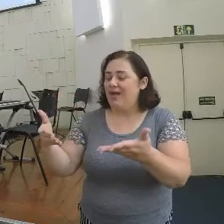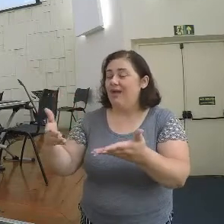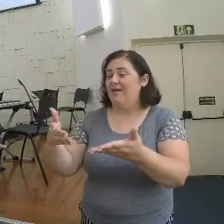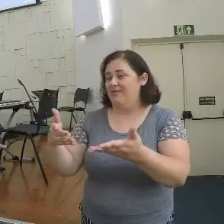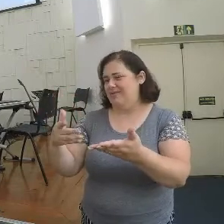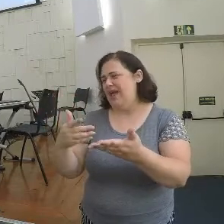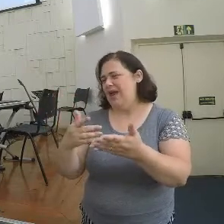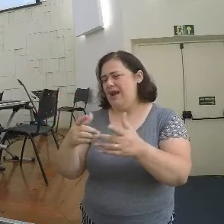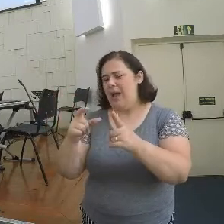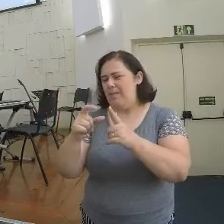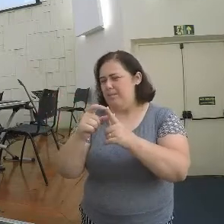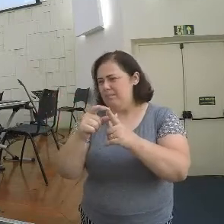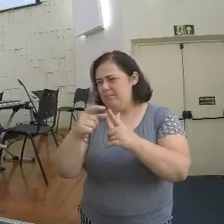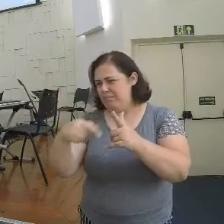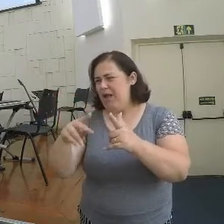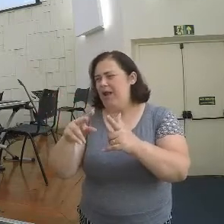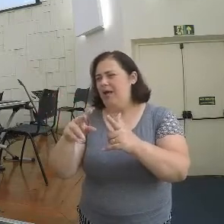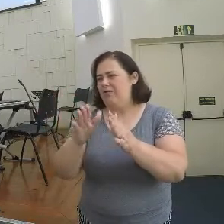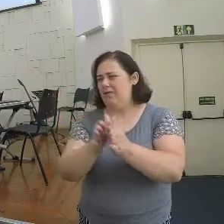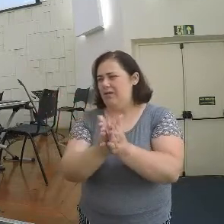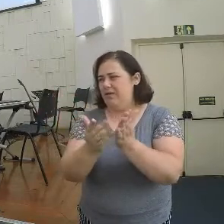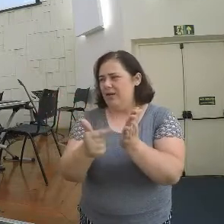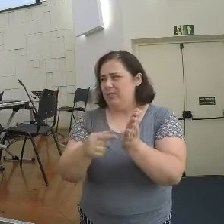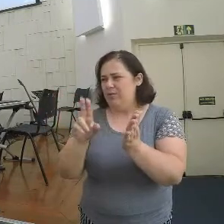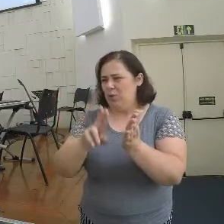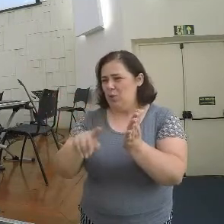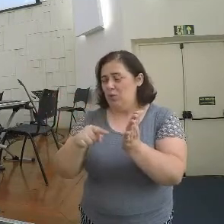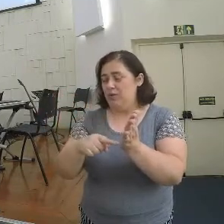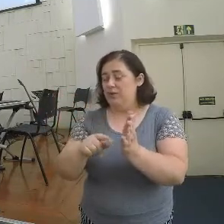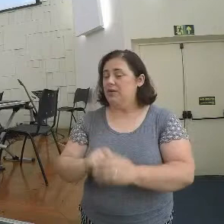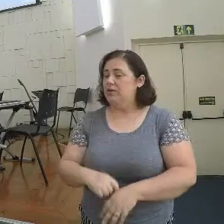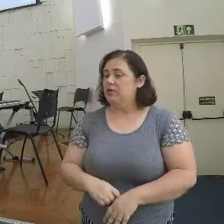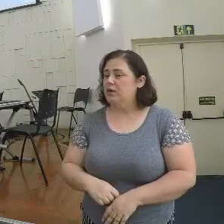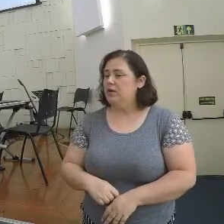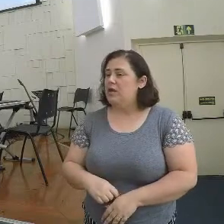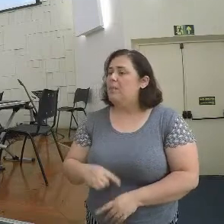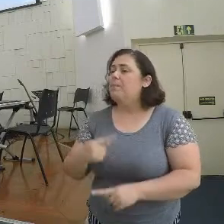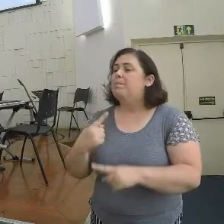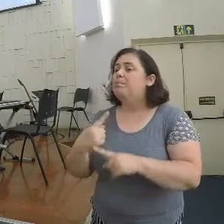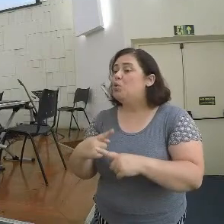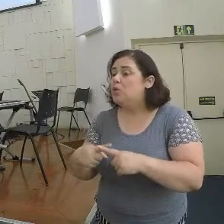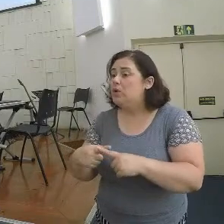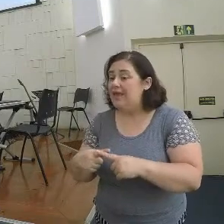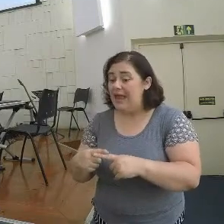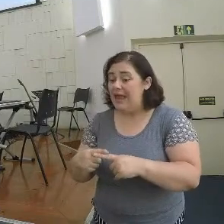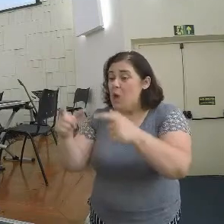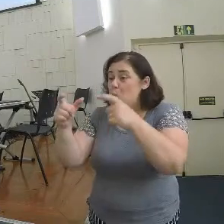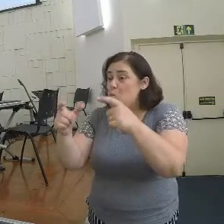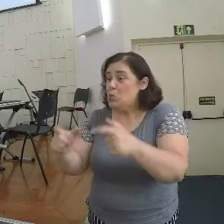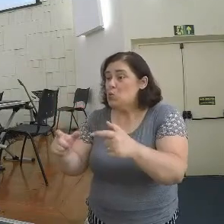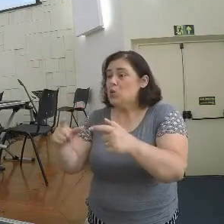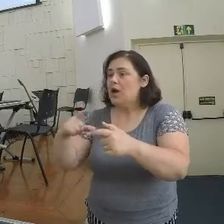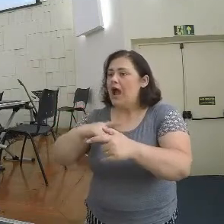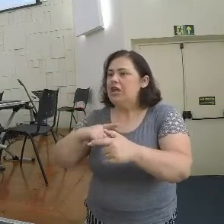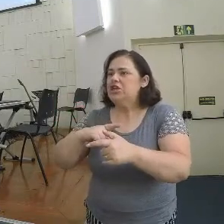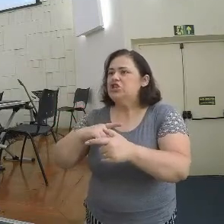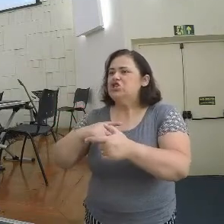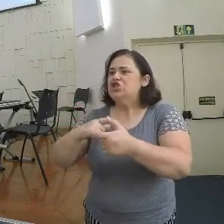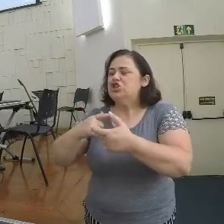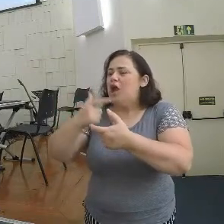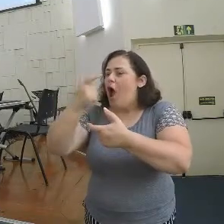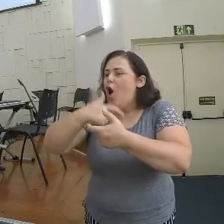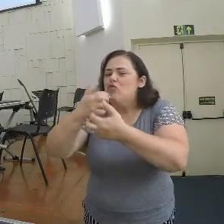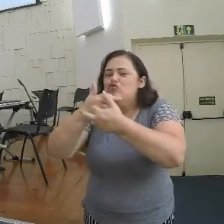conhecer, da terra em que você está agora plantando. Deveria Israel lembrar desses